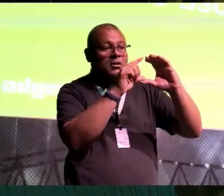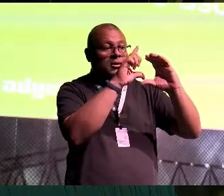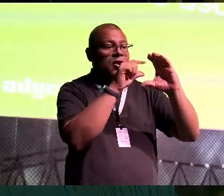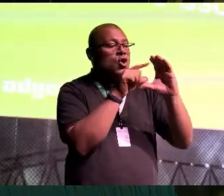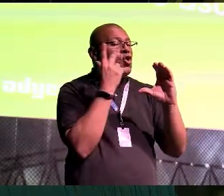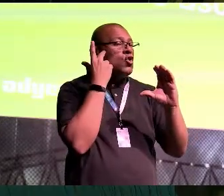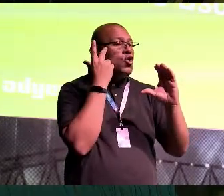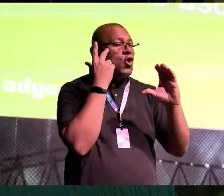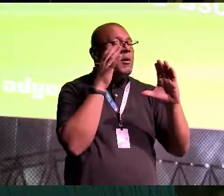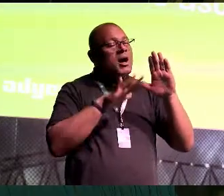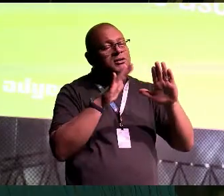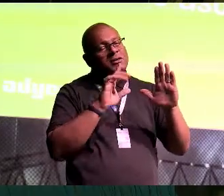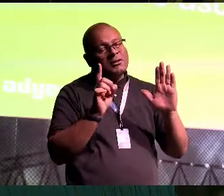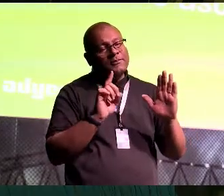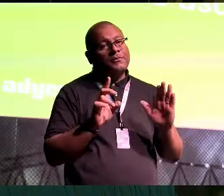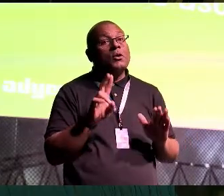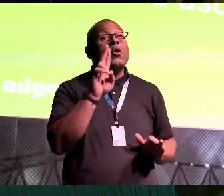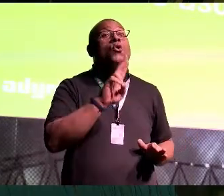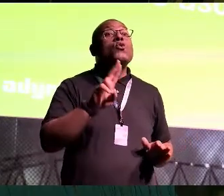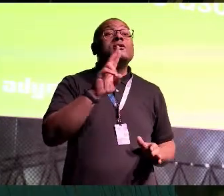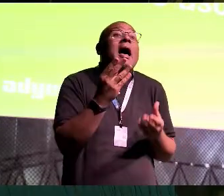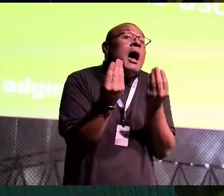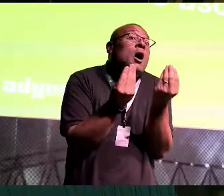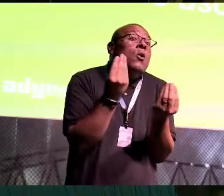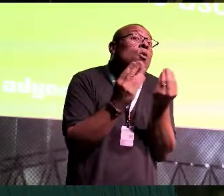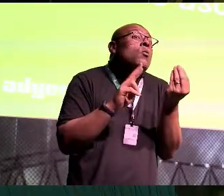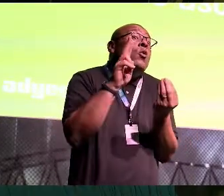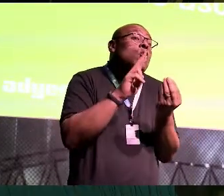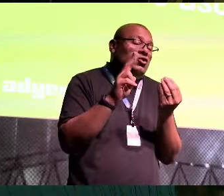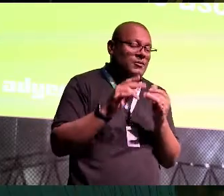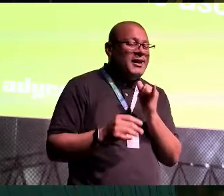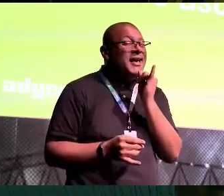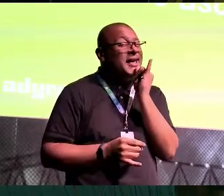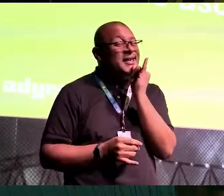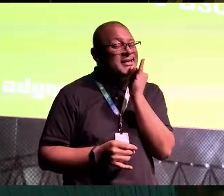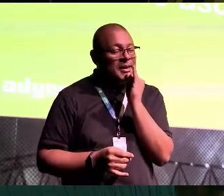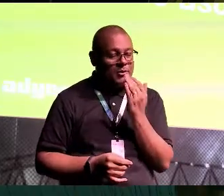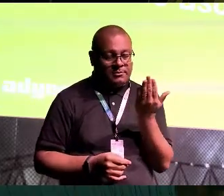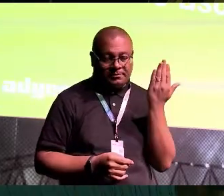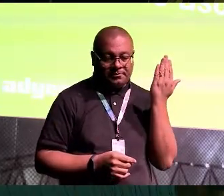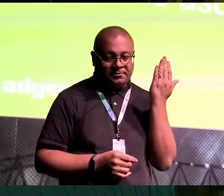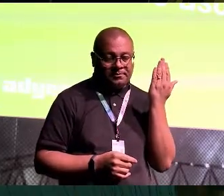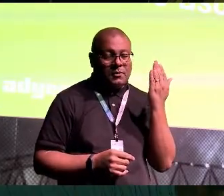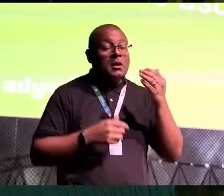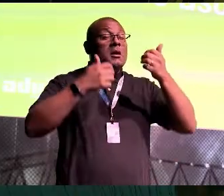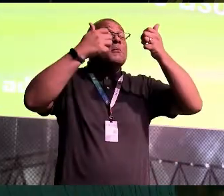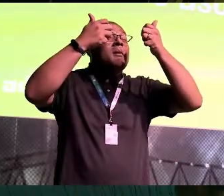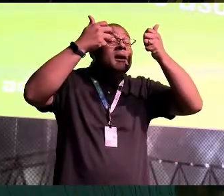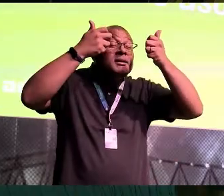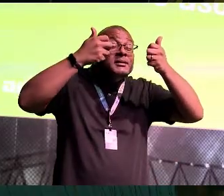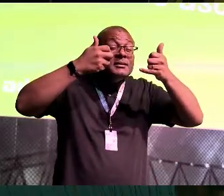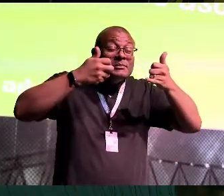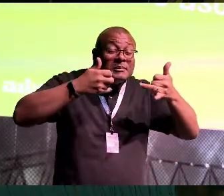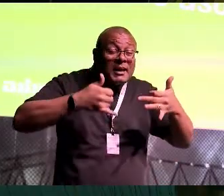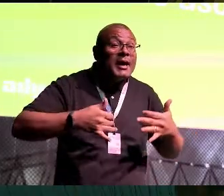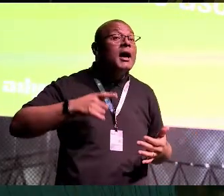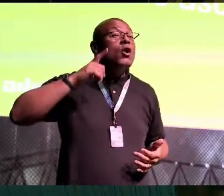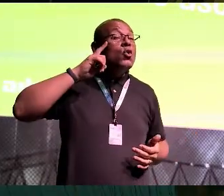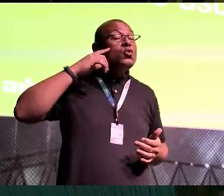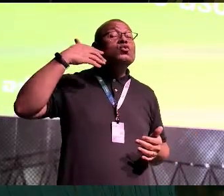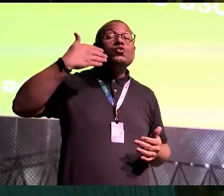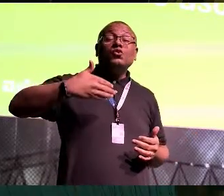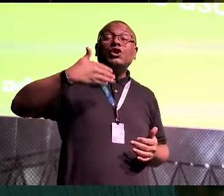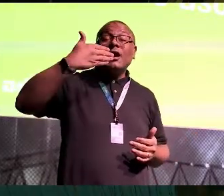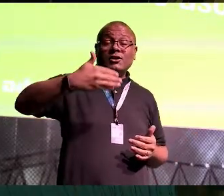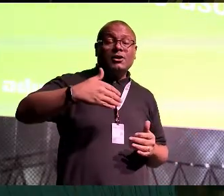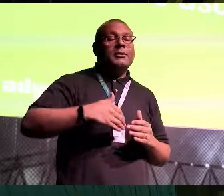Agora a gente vai falar um pouco de alguns casos de uso que a gente usou como exemplo para poder trazer um pouco mais para o dia a dia, né, do uso